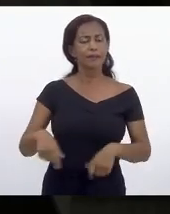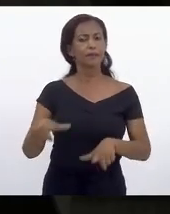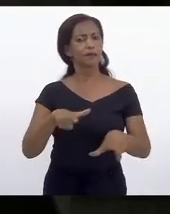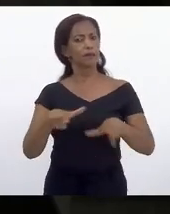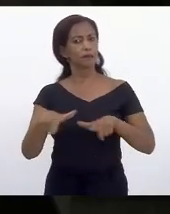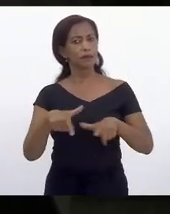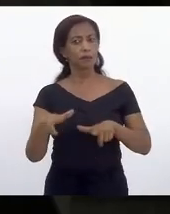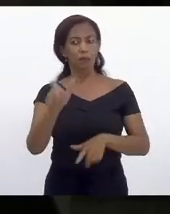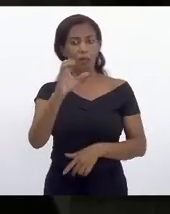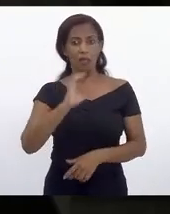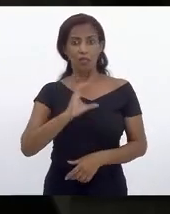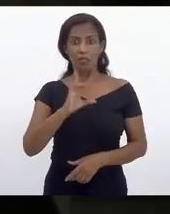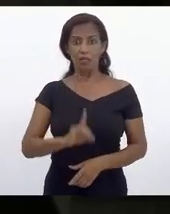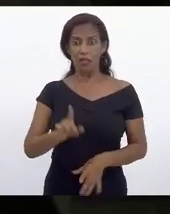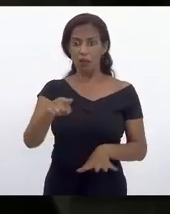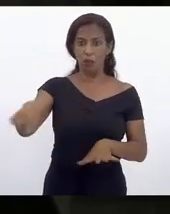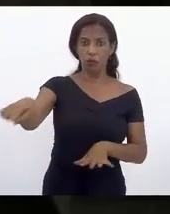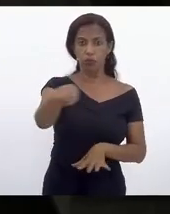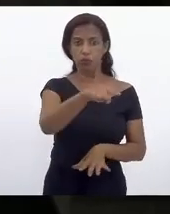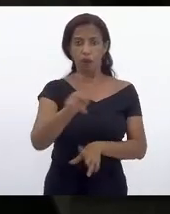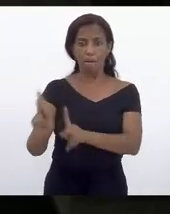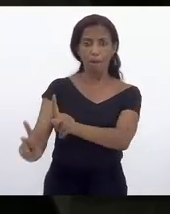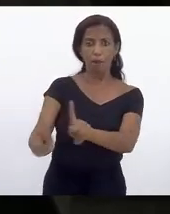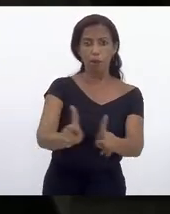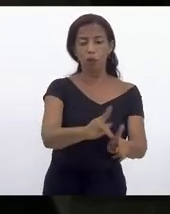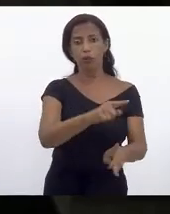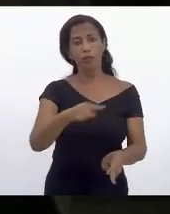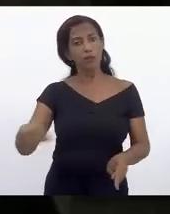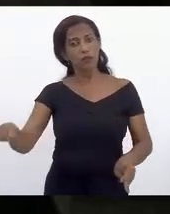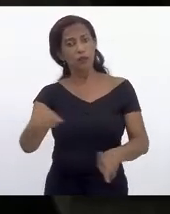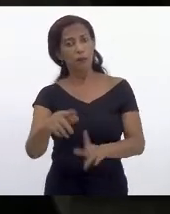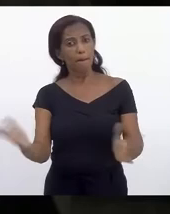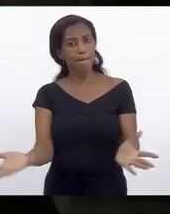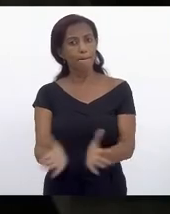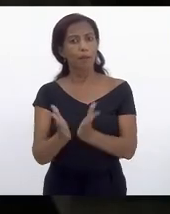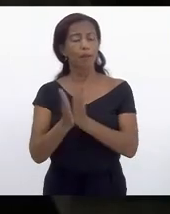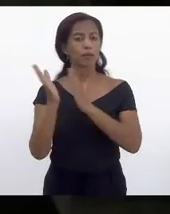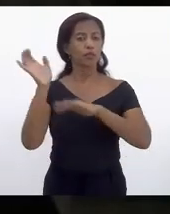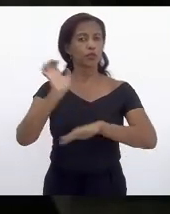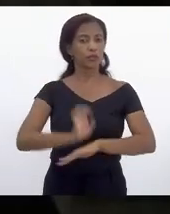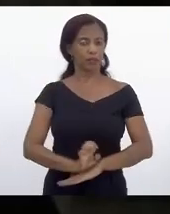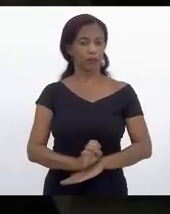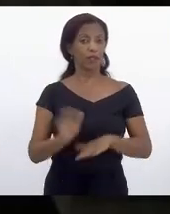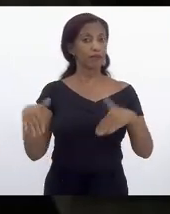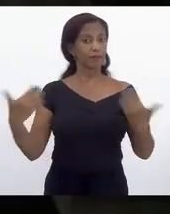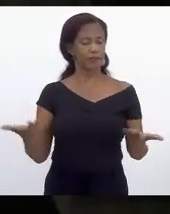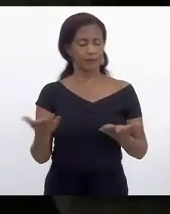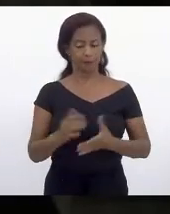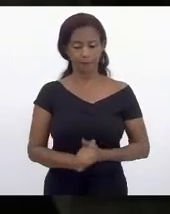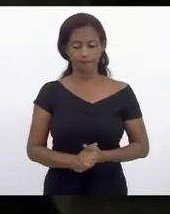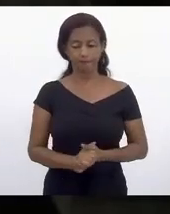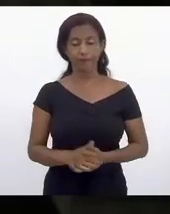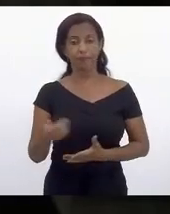serviços, que são os cidadãos e cidadãs do nosso Estado. Enfim, então, esse é o receituário clássico da